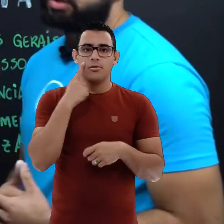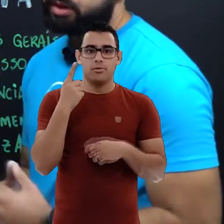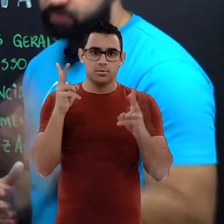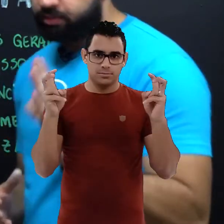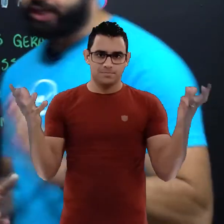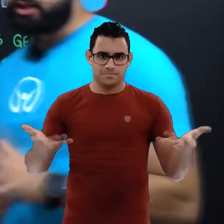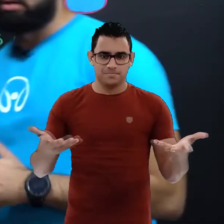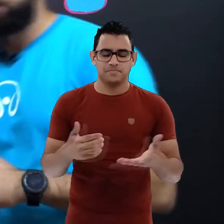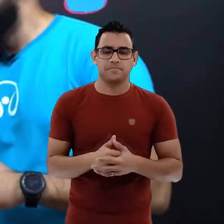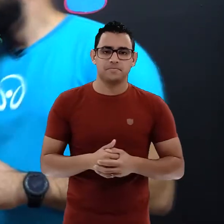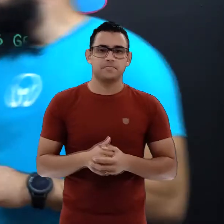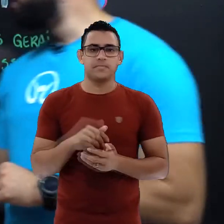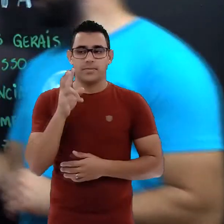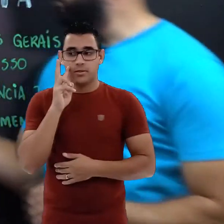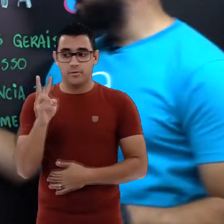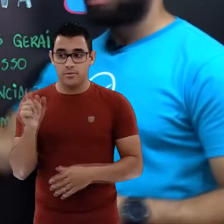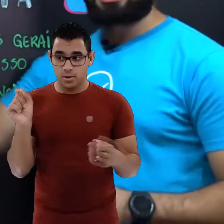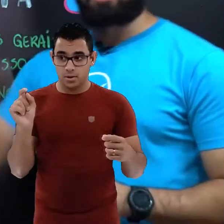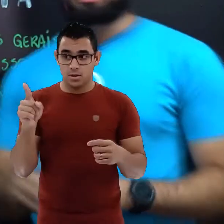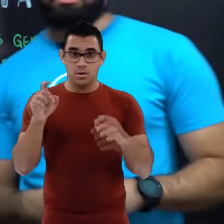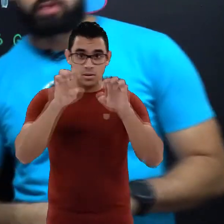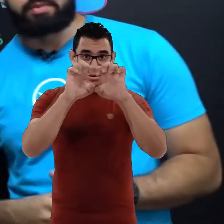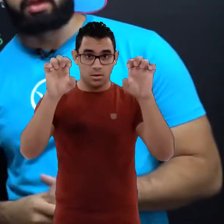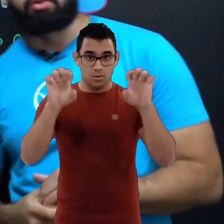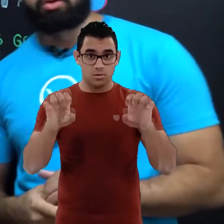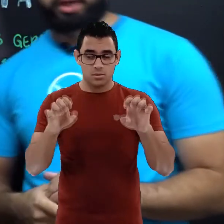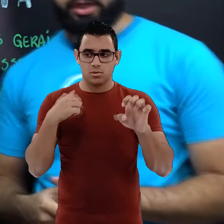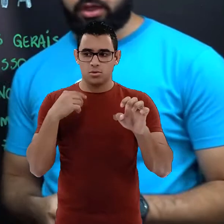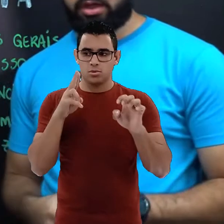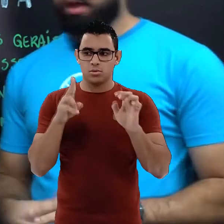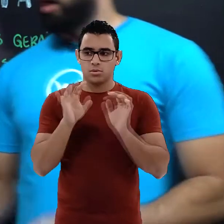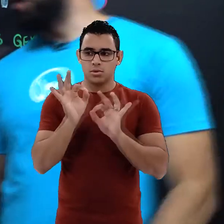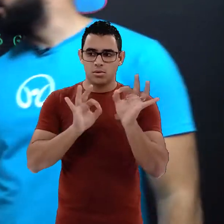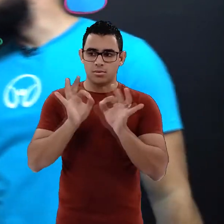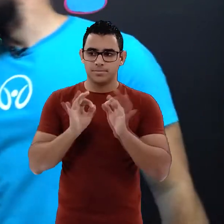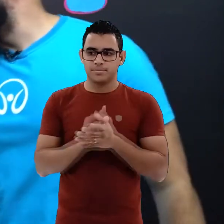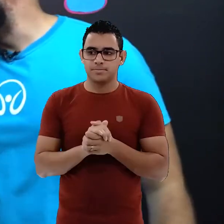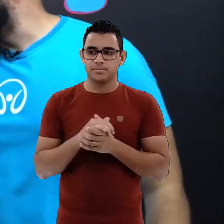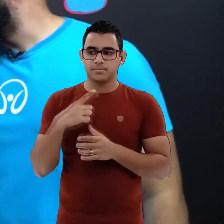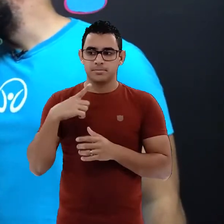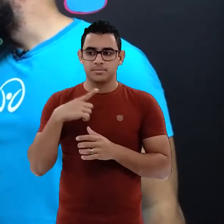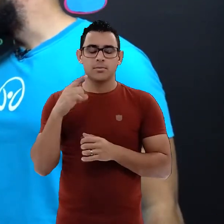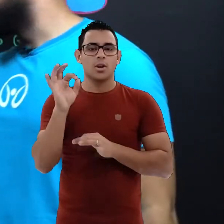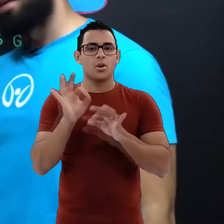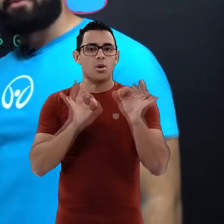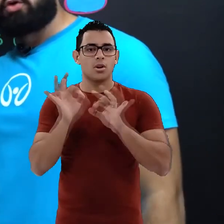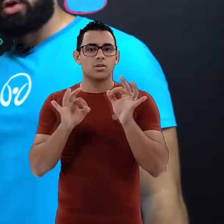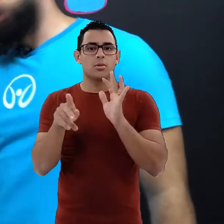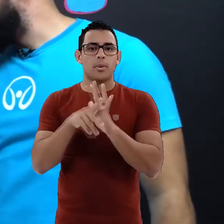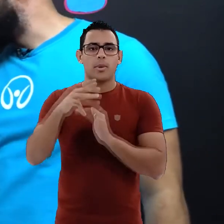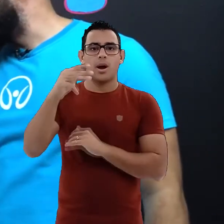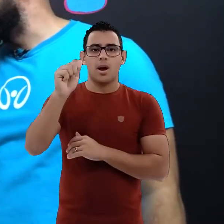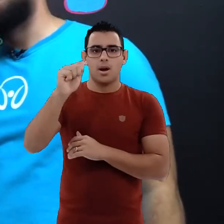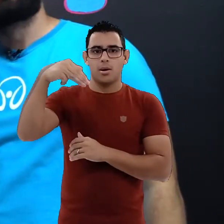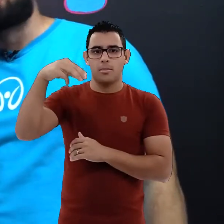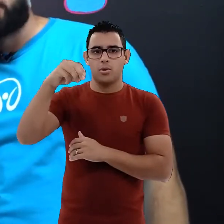para vocês. Vamos lá, então. Observa essa equação química que eu coloquei aqui. A equação química da produção da amônia.